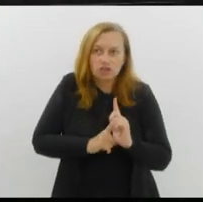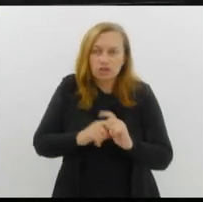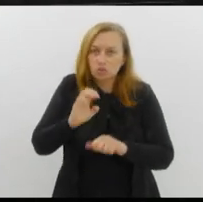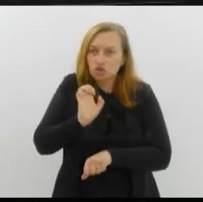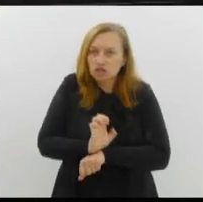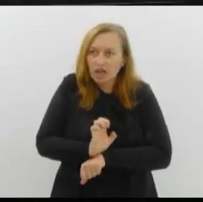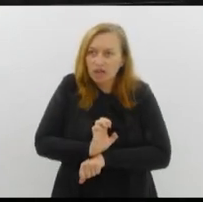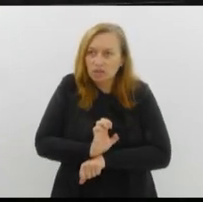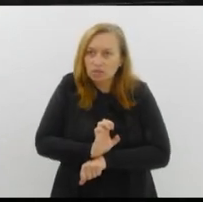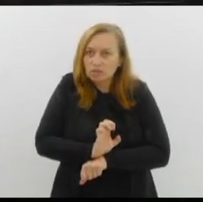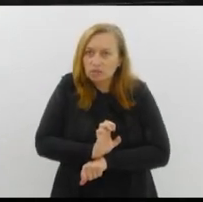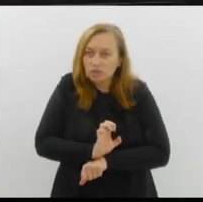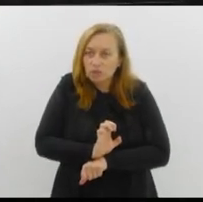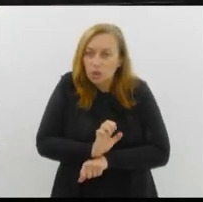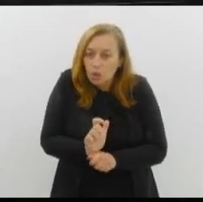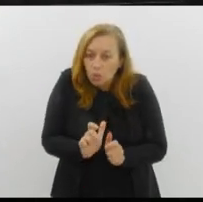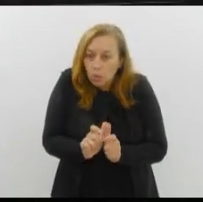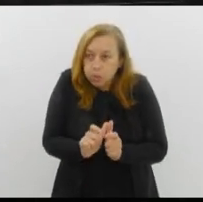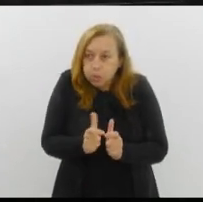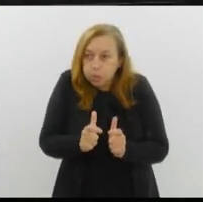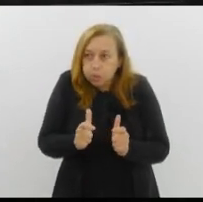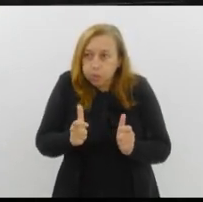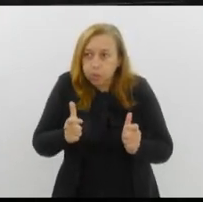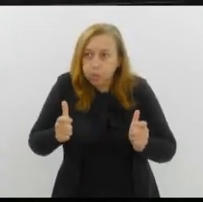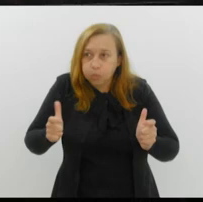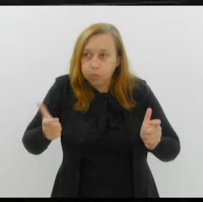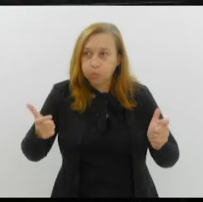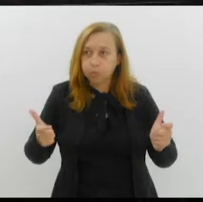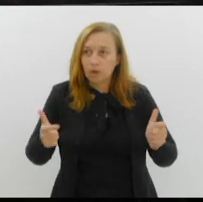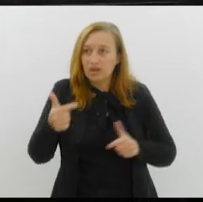Estado cresceu